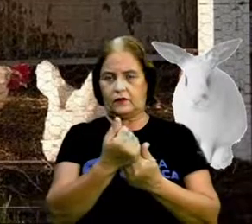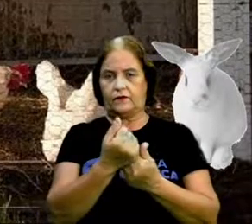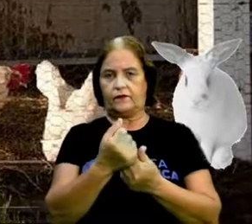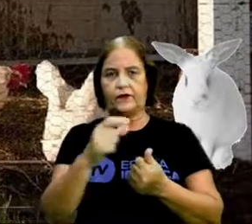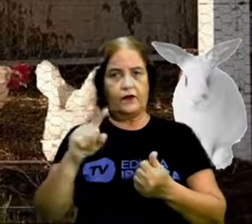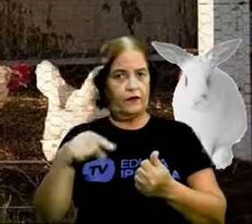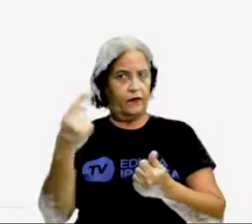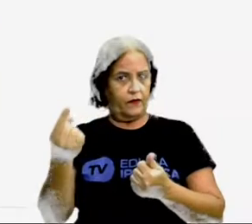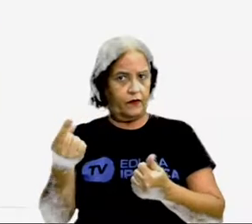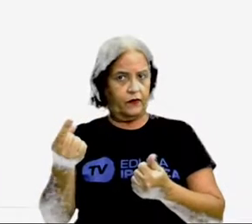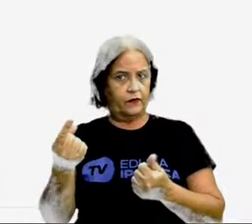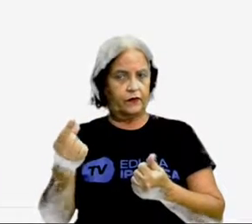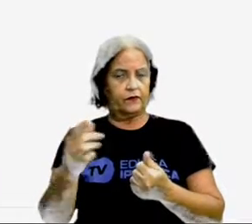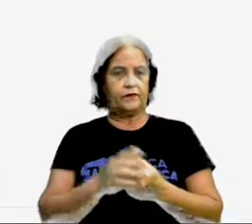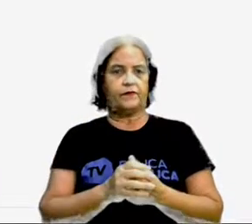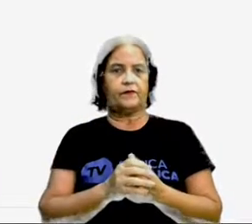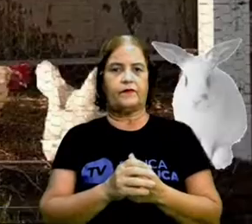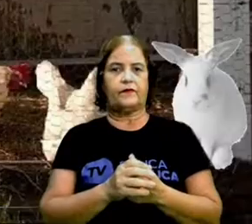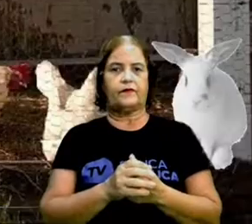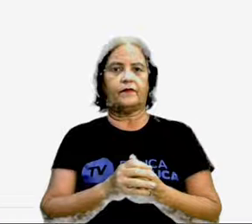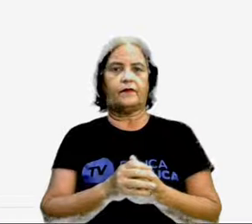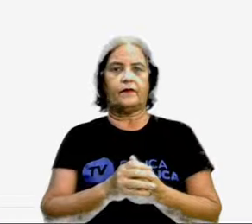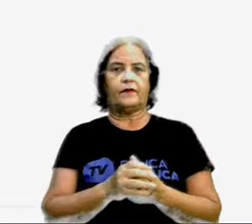outra situação?